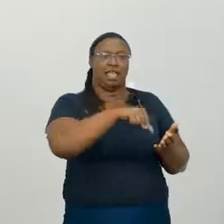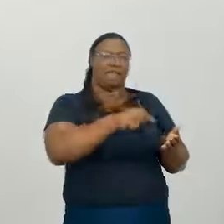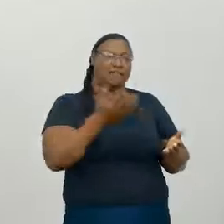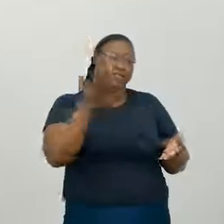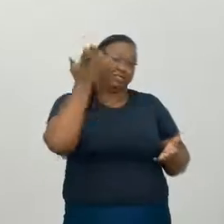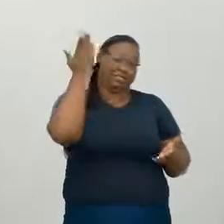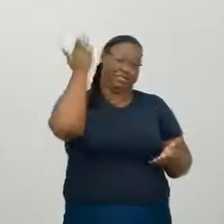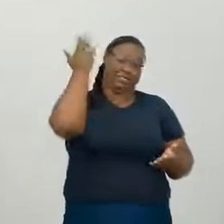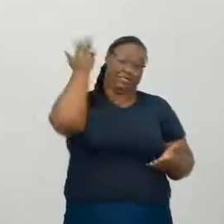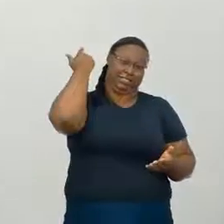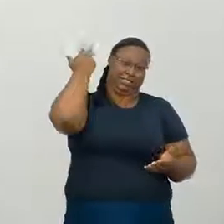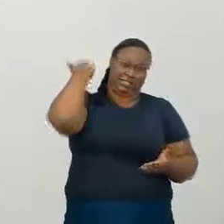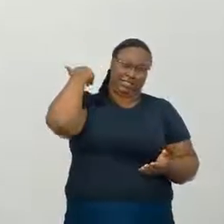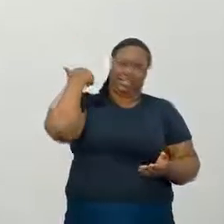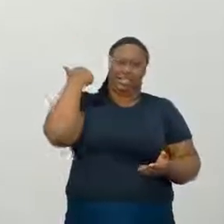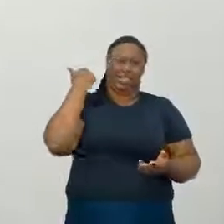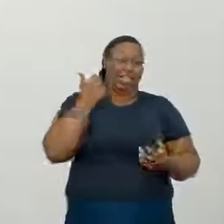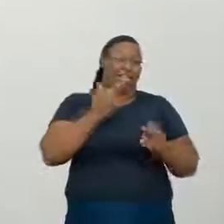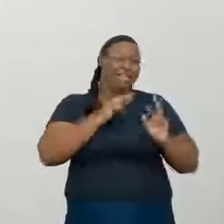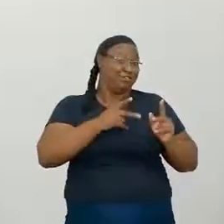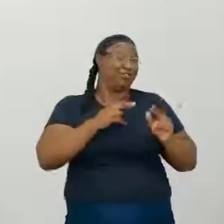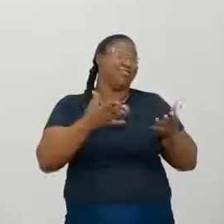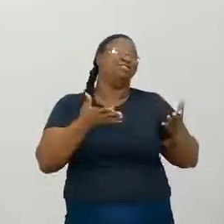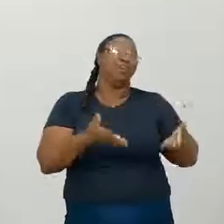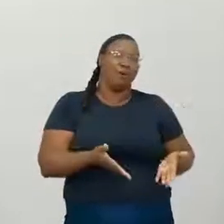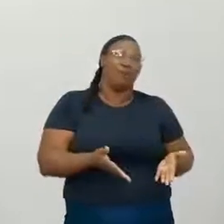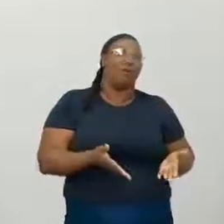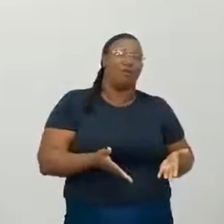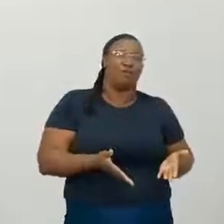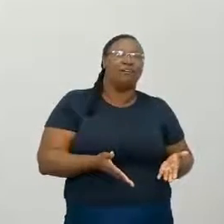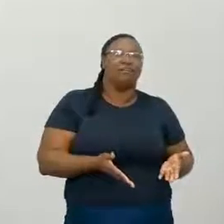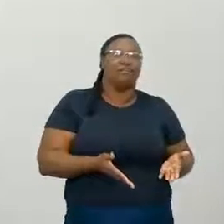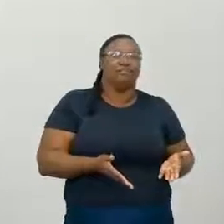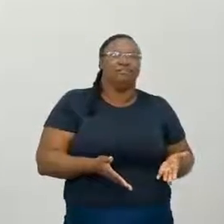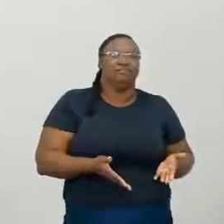lá do início, né, não é a mesma festa de Barretos que a gente tem hoje,